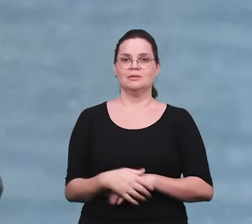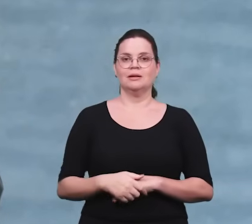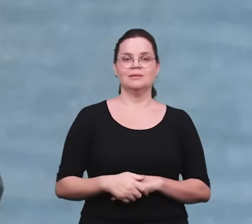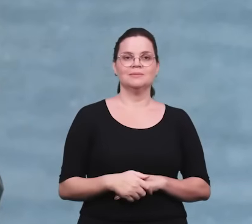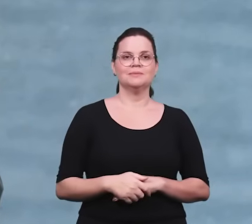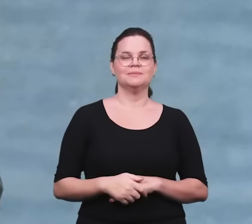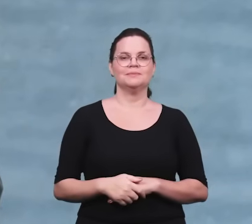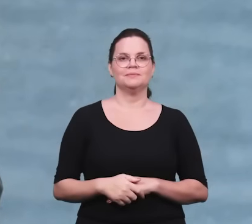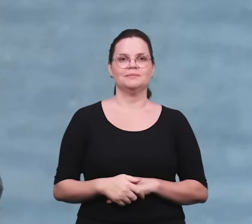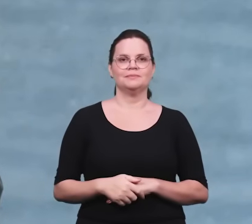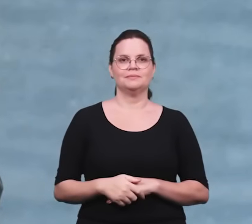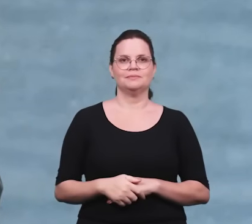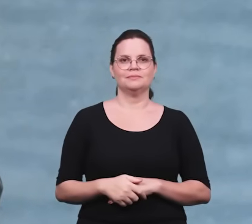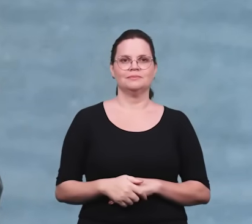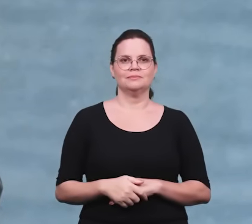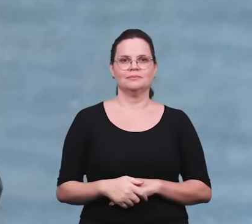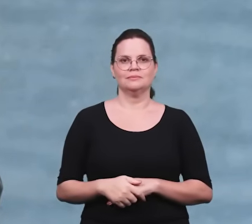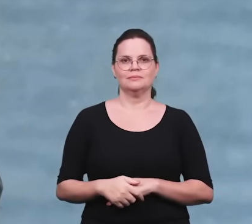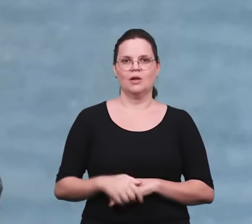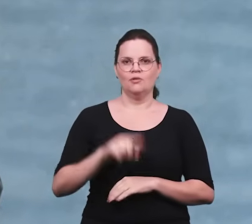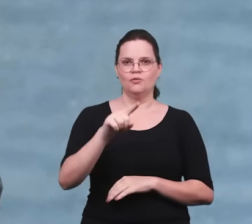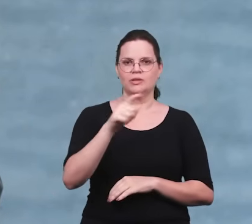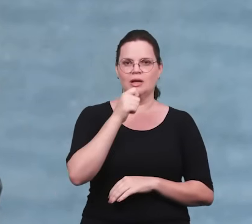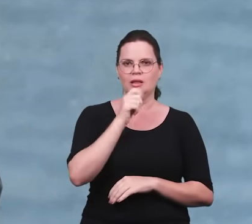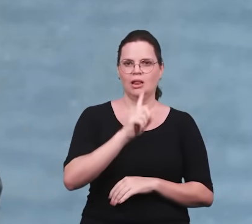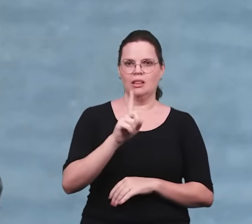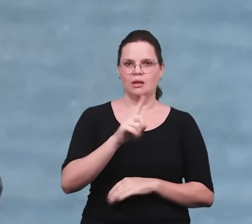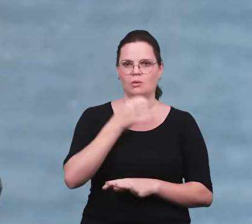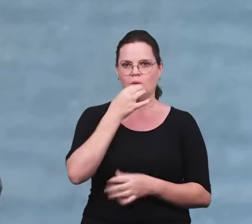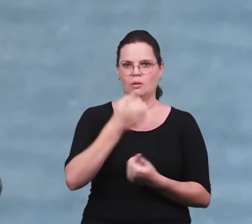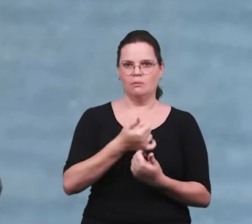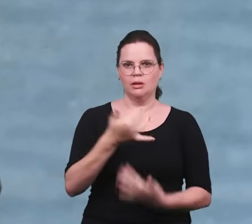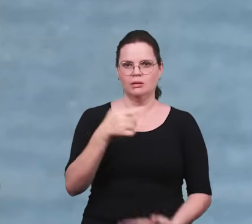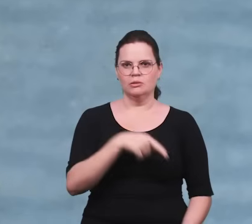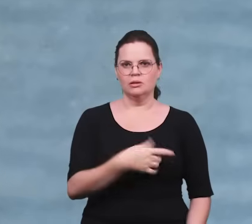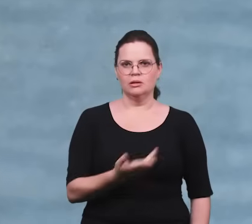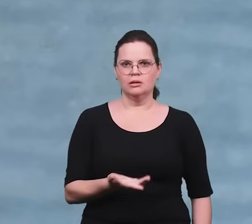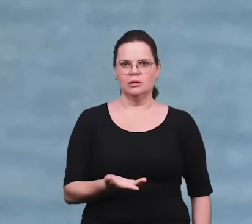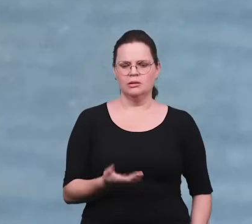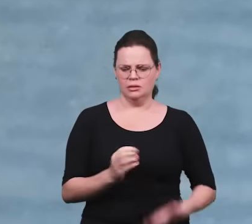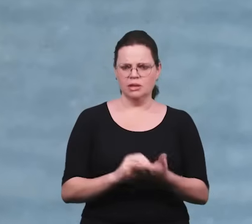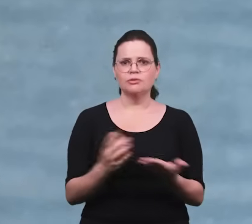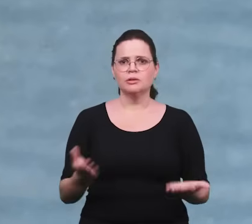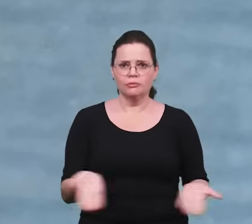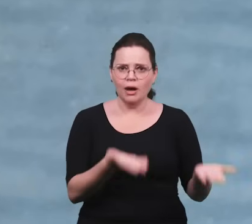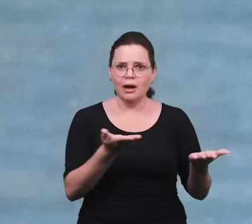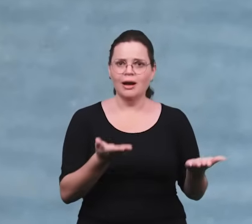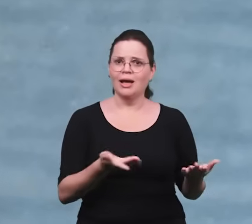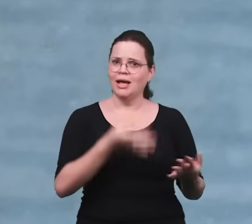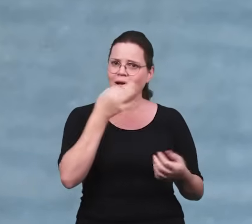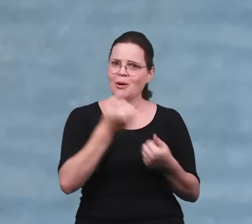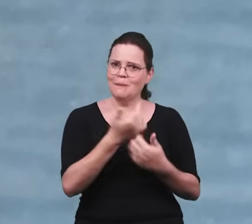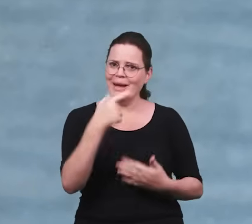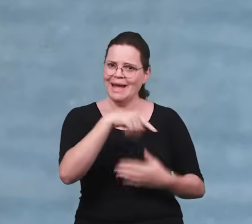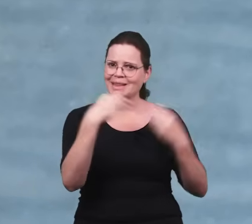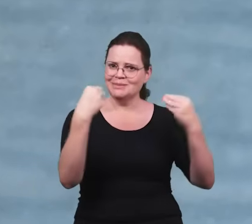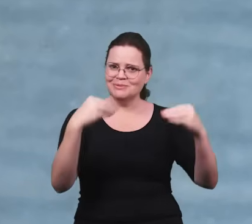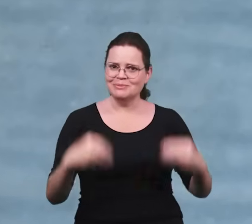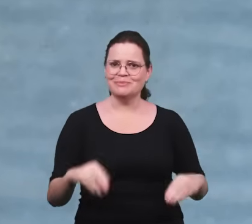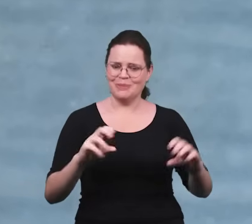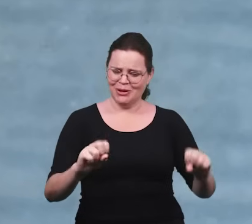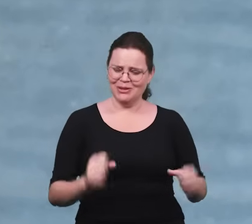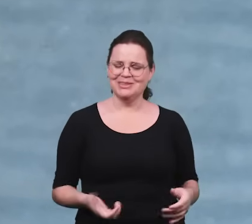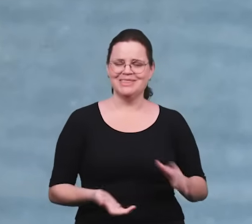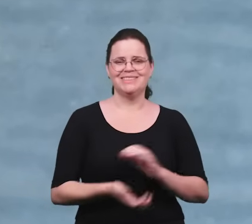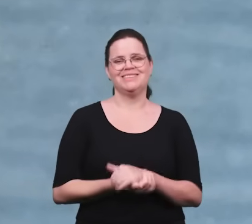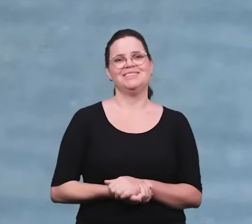lá nos comentários. O que é? Você não comentou ainda nesse? Porque está faltando o quê? Vai lá e faz um comentário, meu querido,